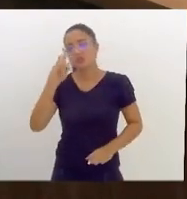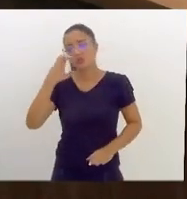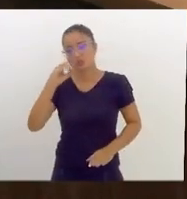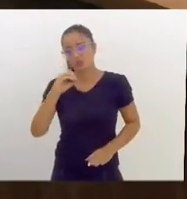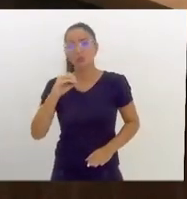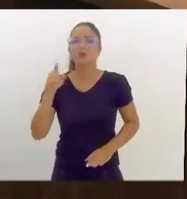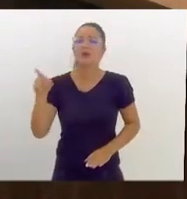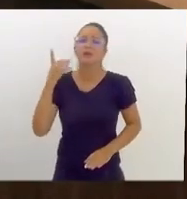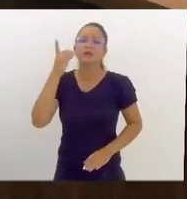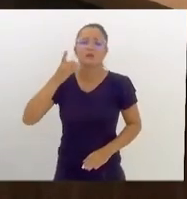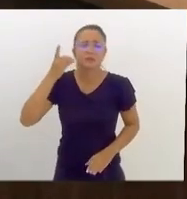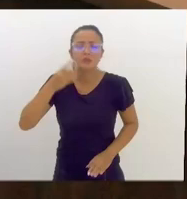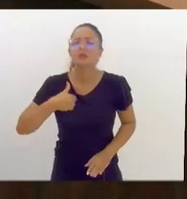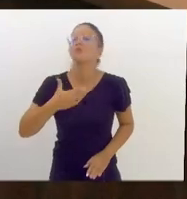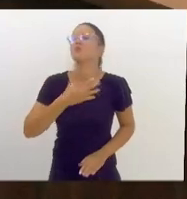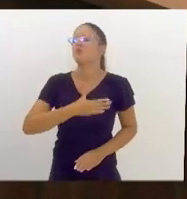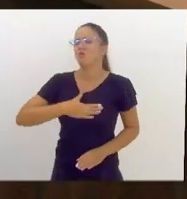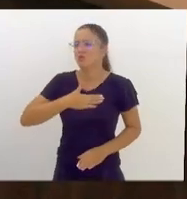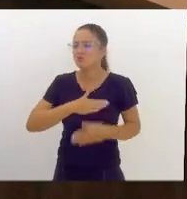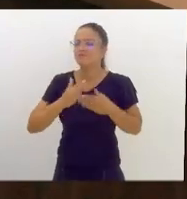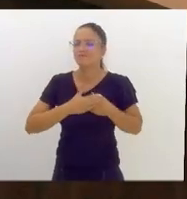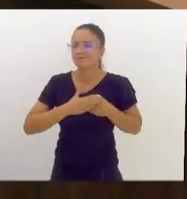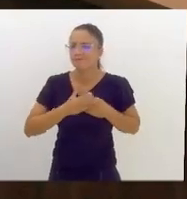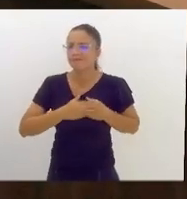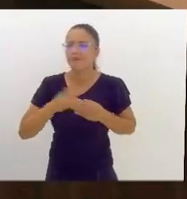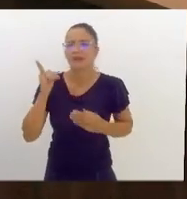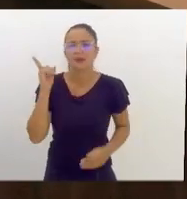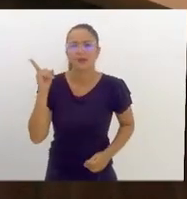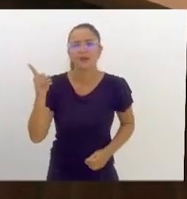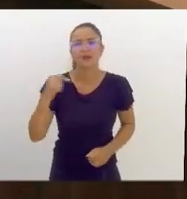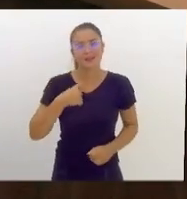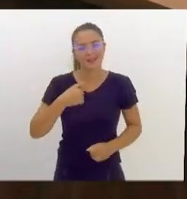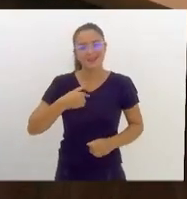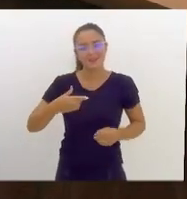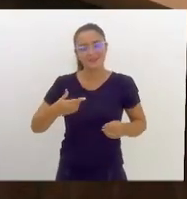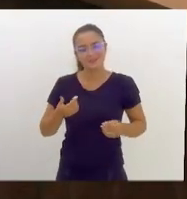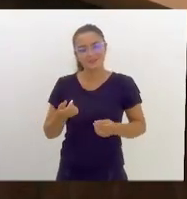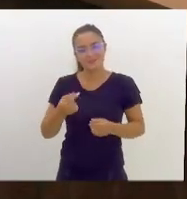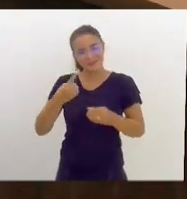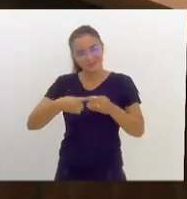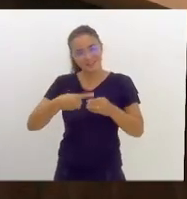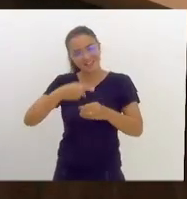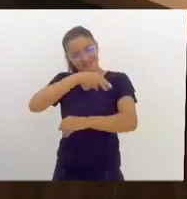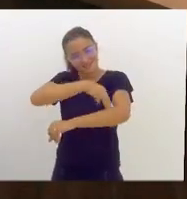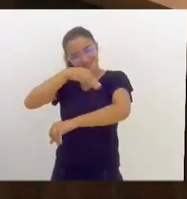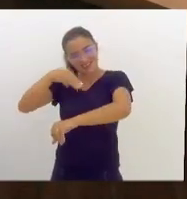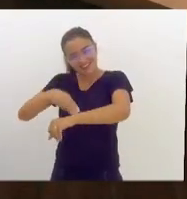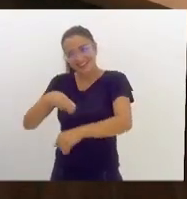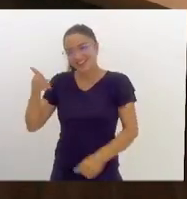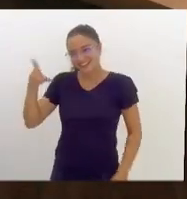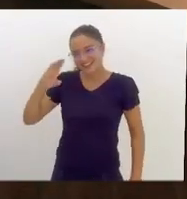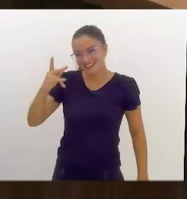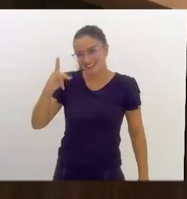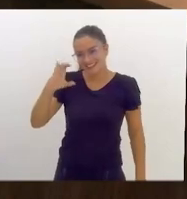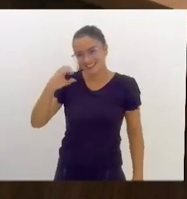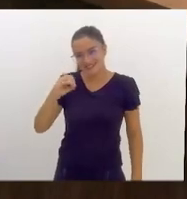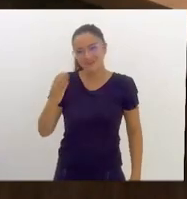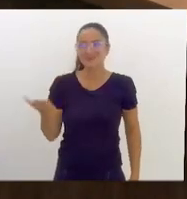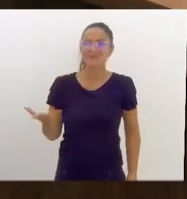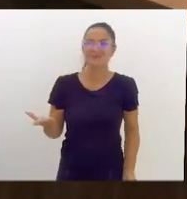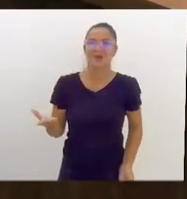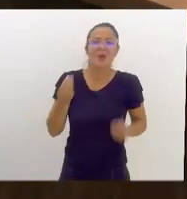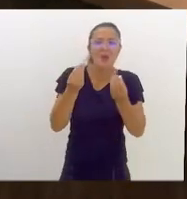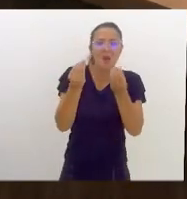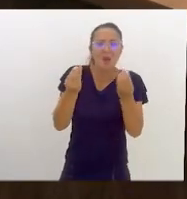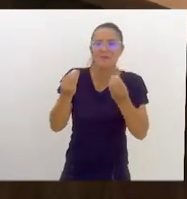um deputado que eu prezo muito. Aliás, sou cidadão macaense com título do deputado Chico Machado. Então, como que eu